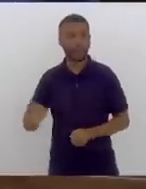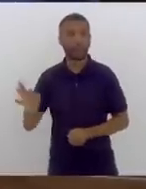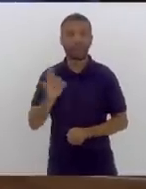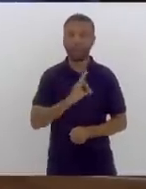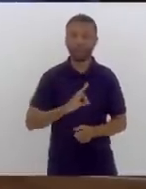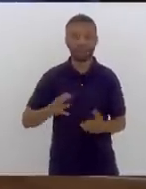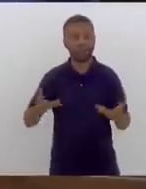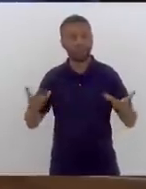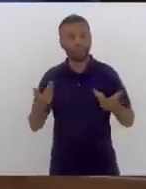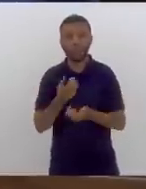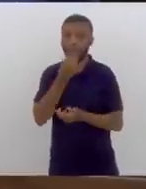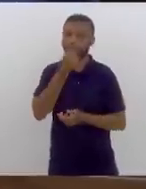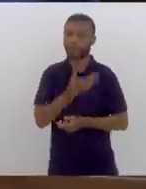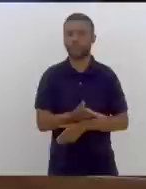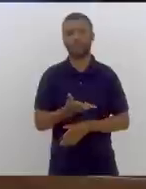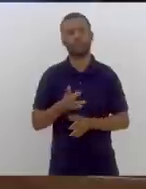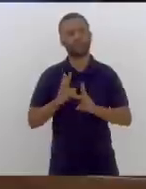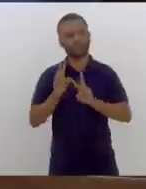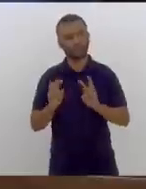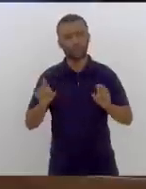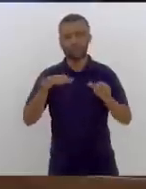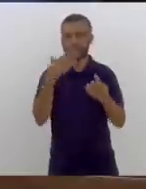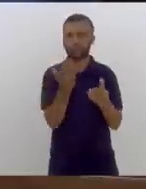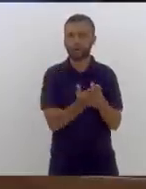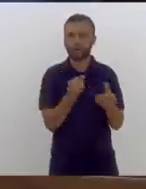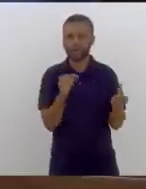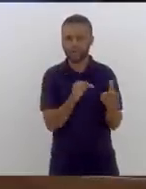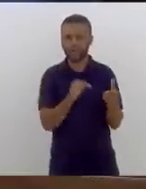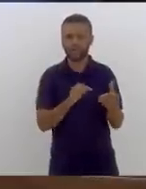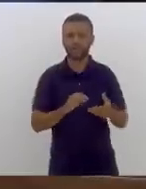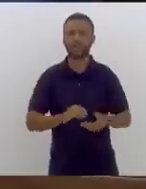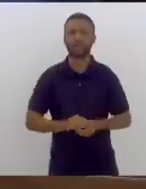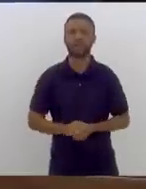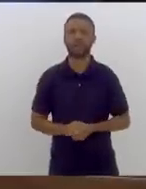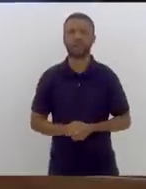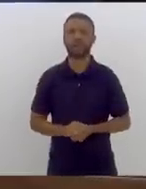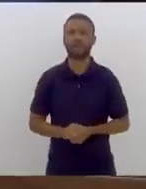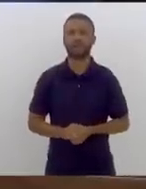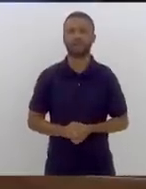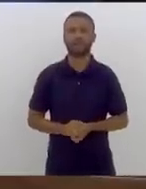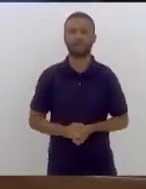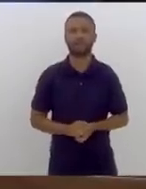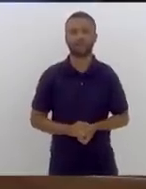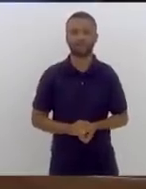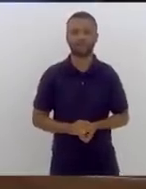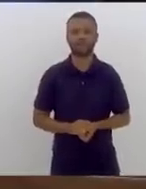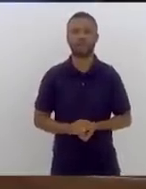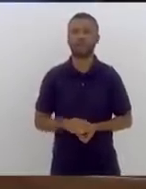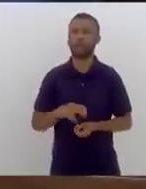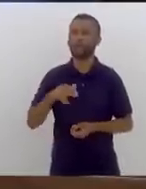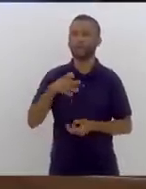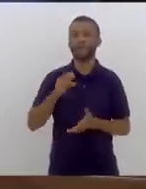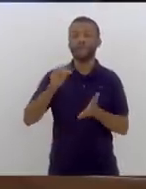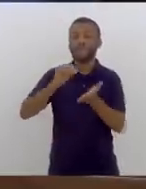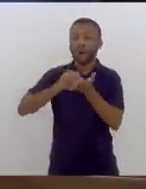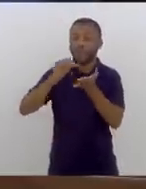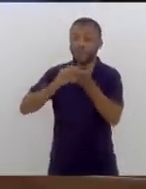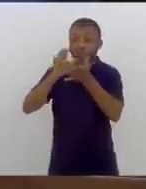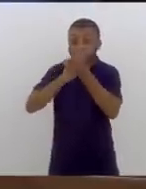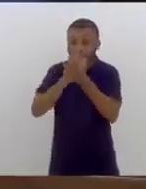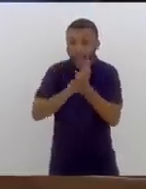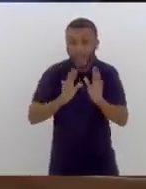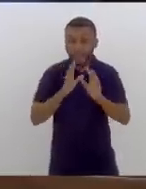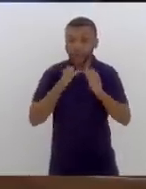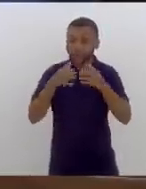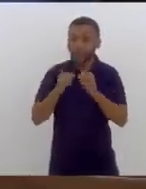eficaz e eficiente sobre essa demanda jamais faltou nem da